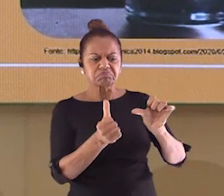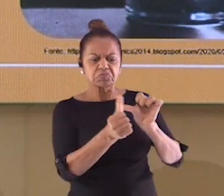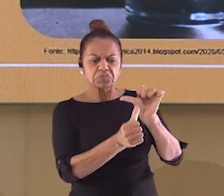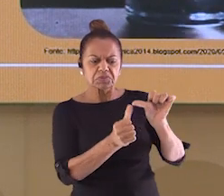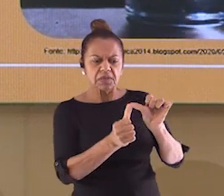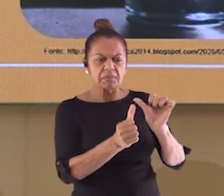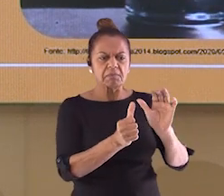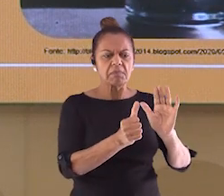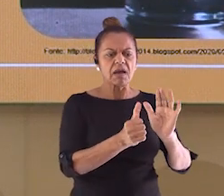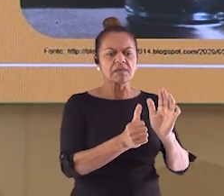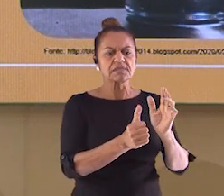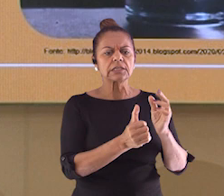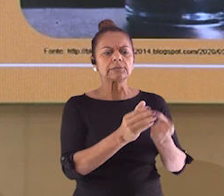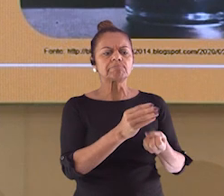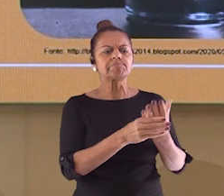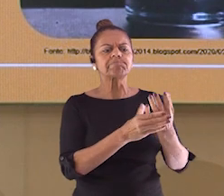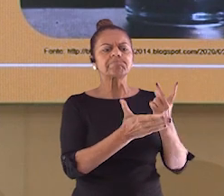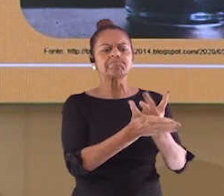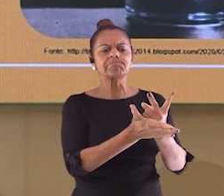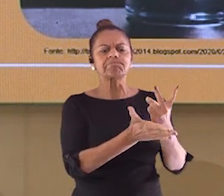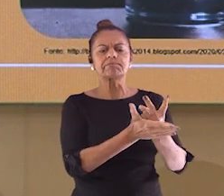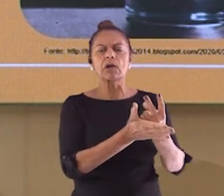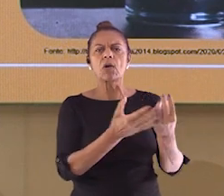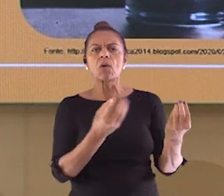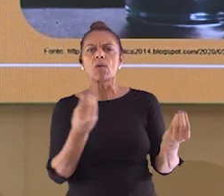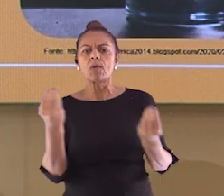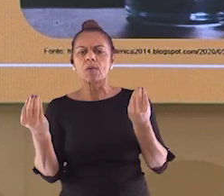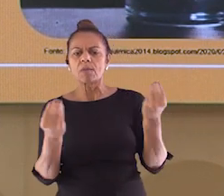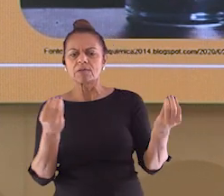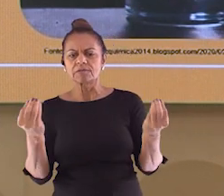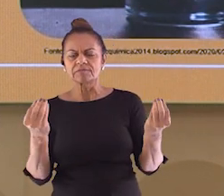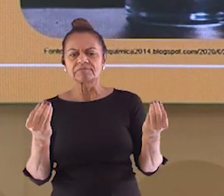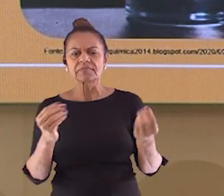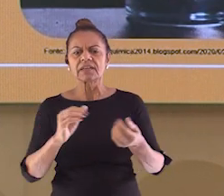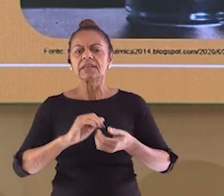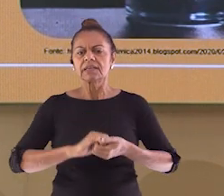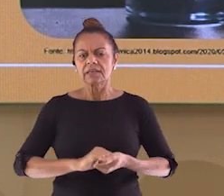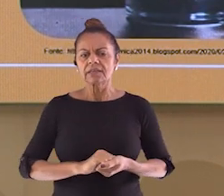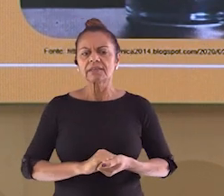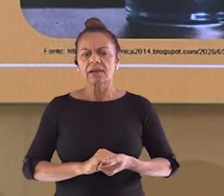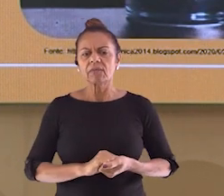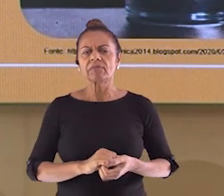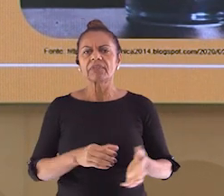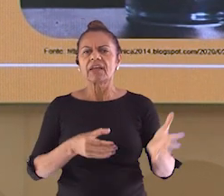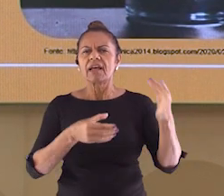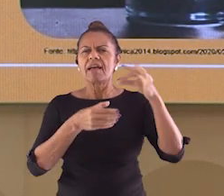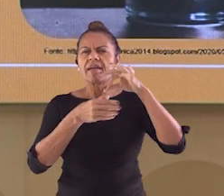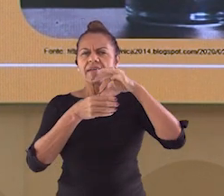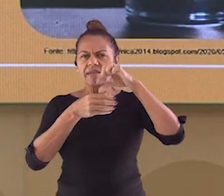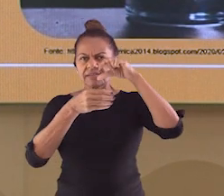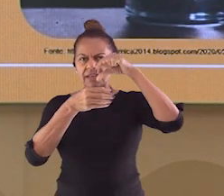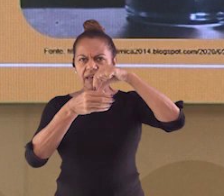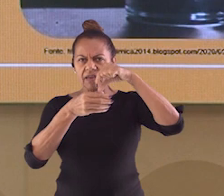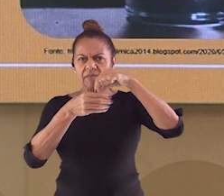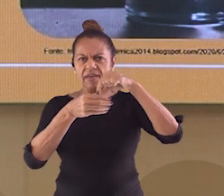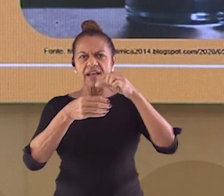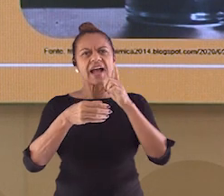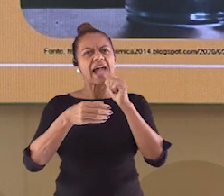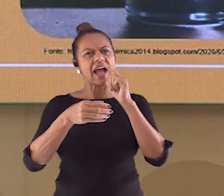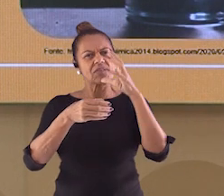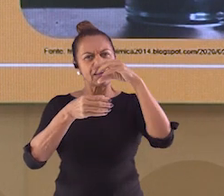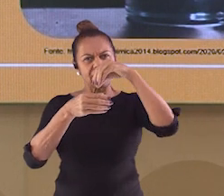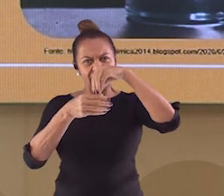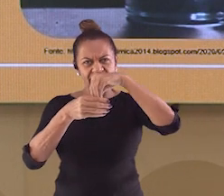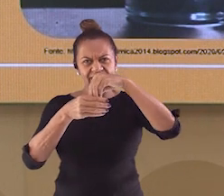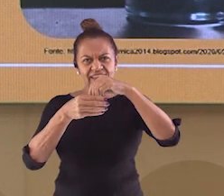e ocorre a sua efervescência, podemos dizer que está ocorrendo o quê? Letra A, um